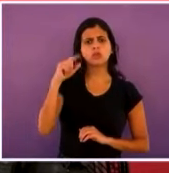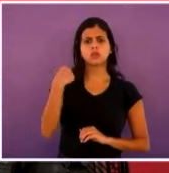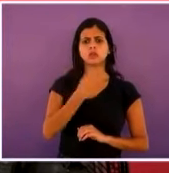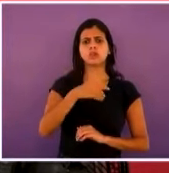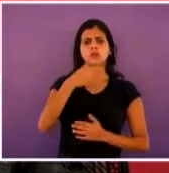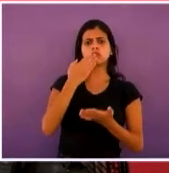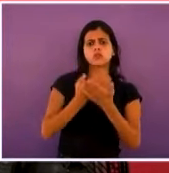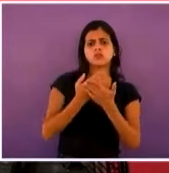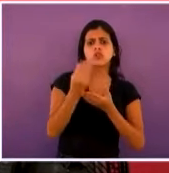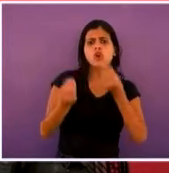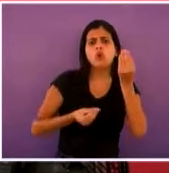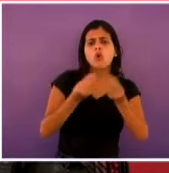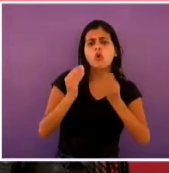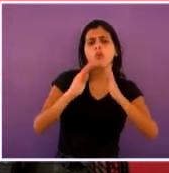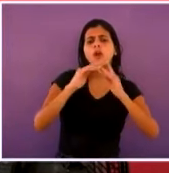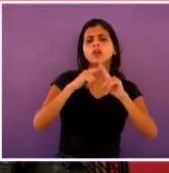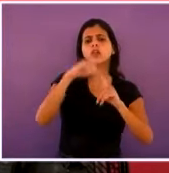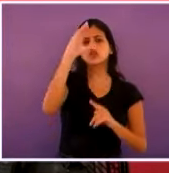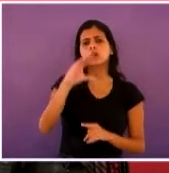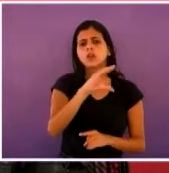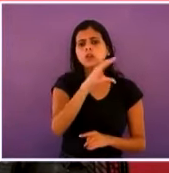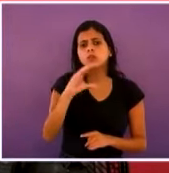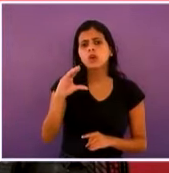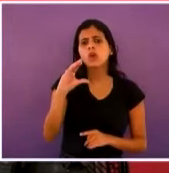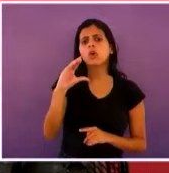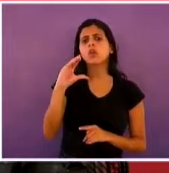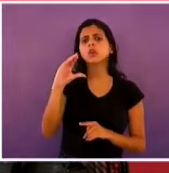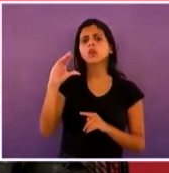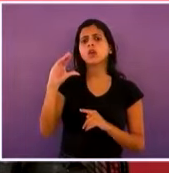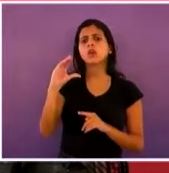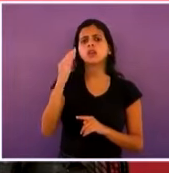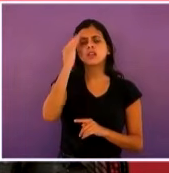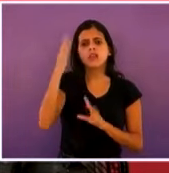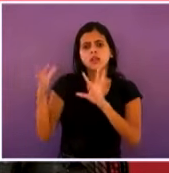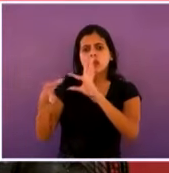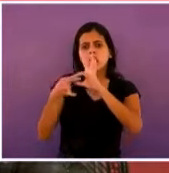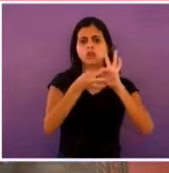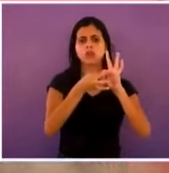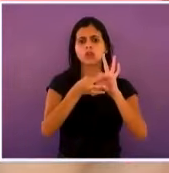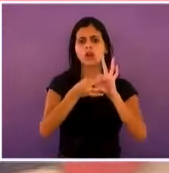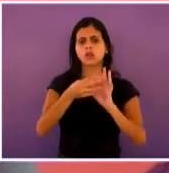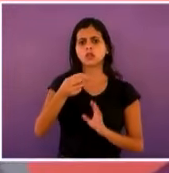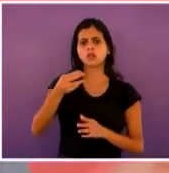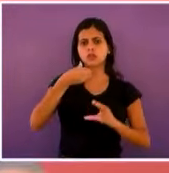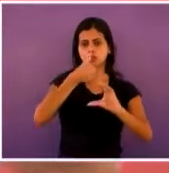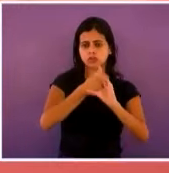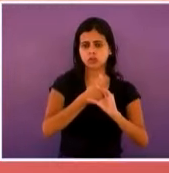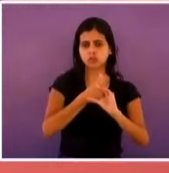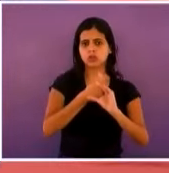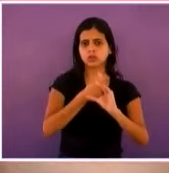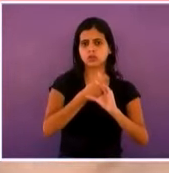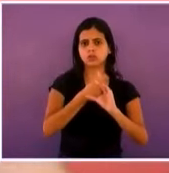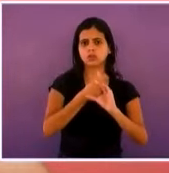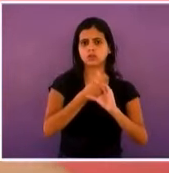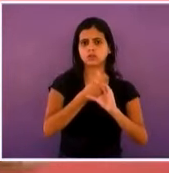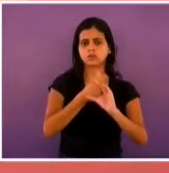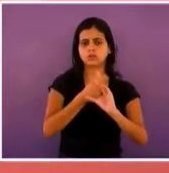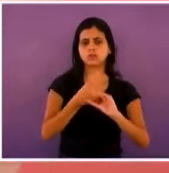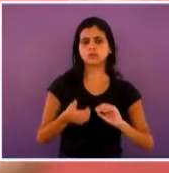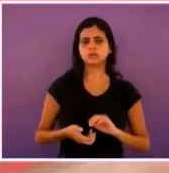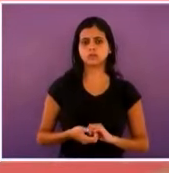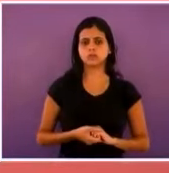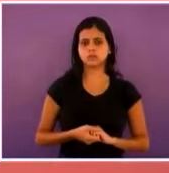Igreja Católica vê a questão da unidade cristã. And unity is one of the buzzwords of